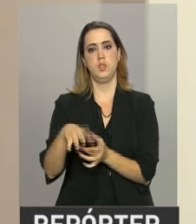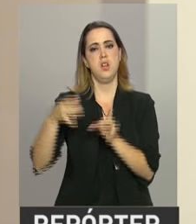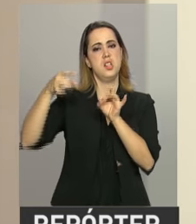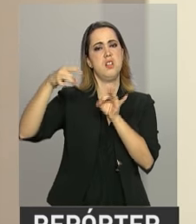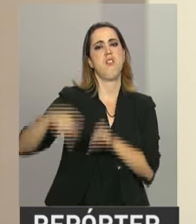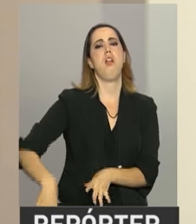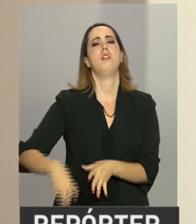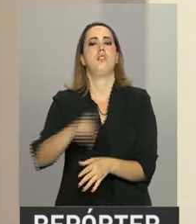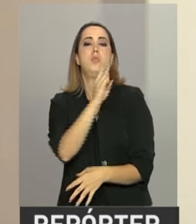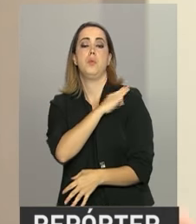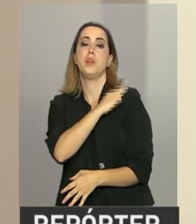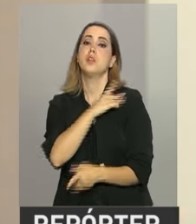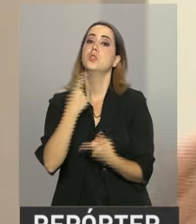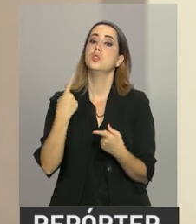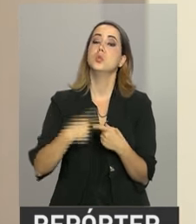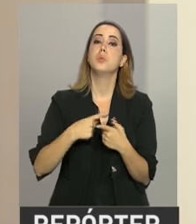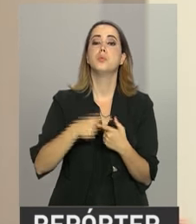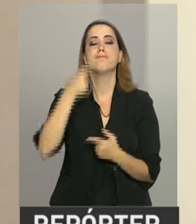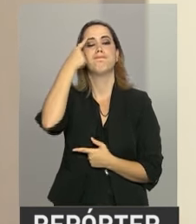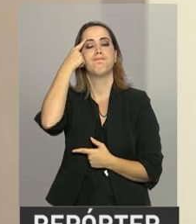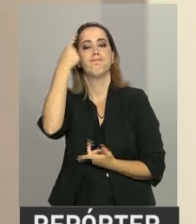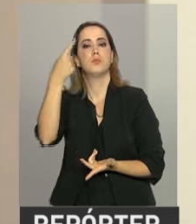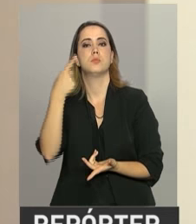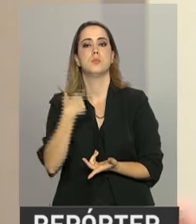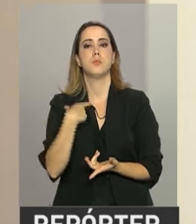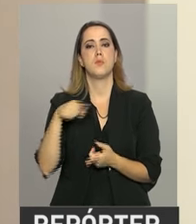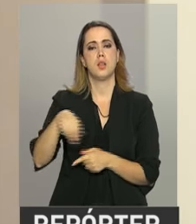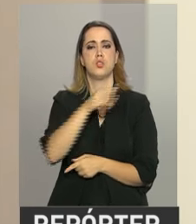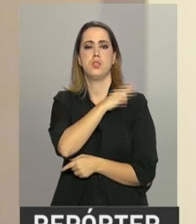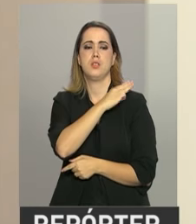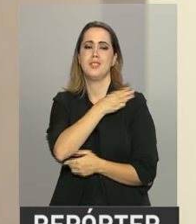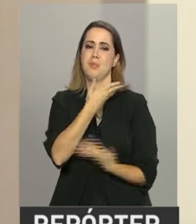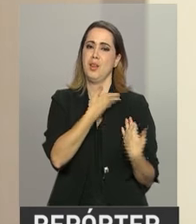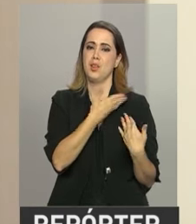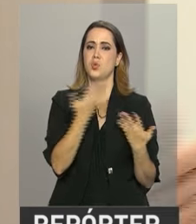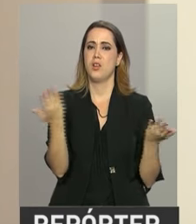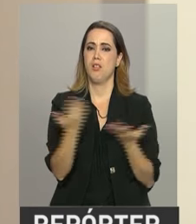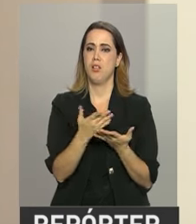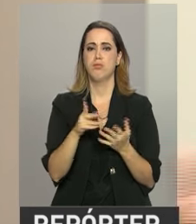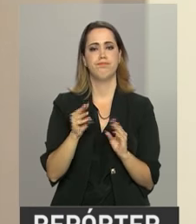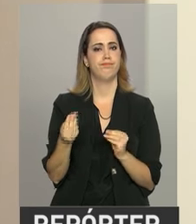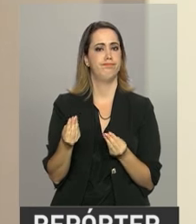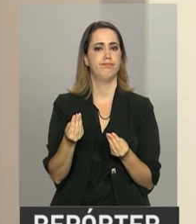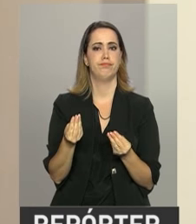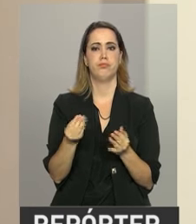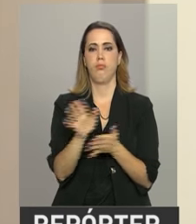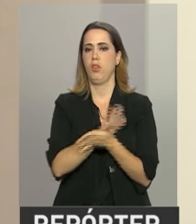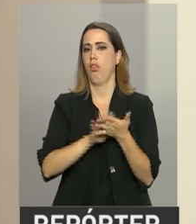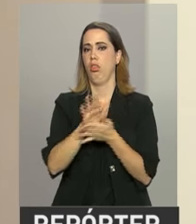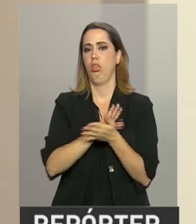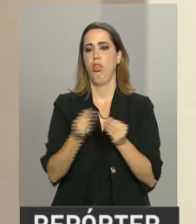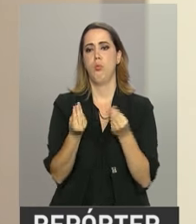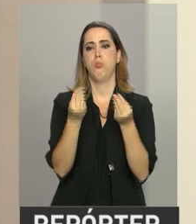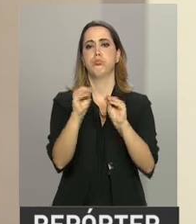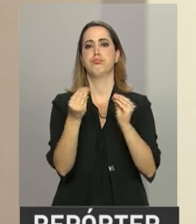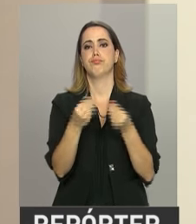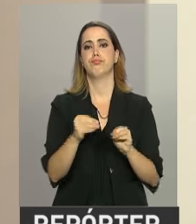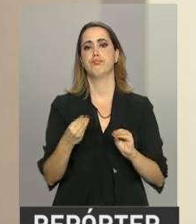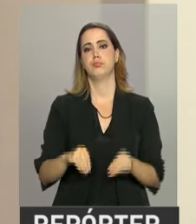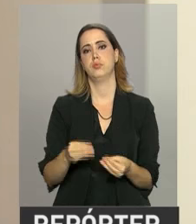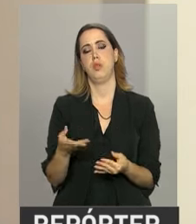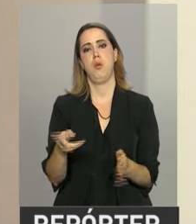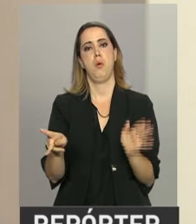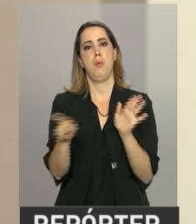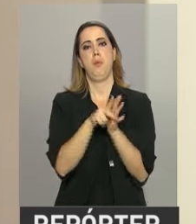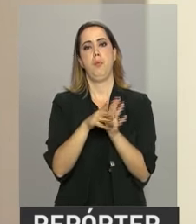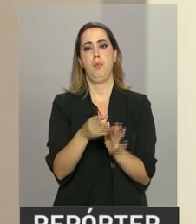o ensino médio porque imaginam que esse ensino médio, no formato atual, nada agrega para o próprio jovem com relação à sua